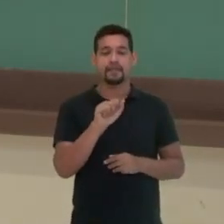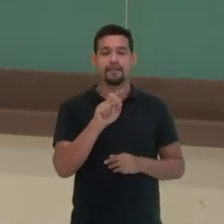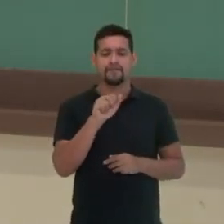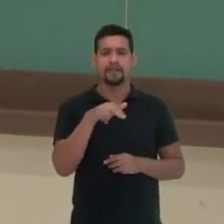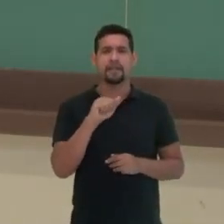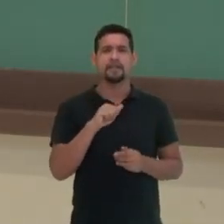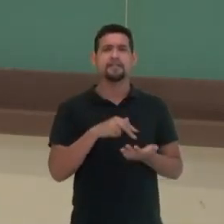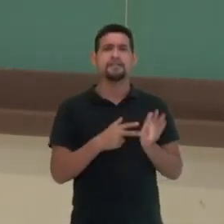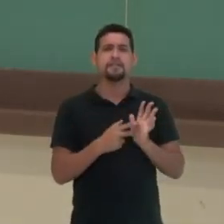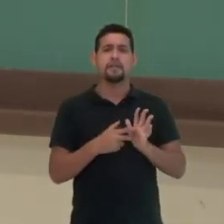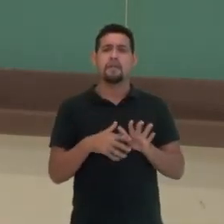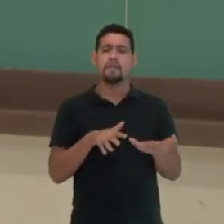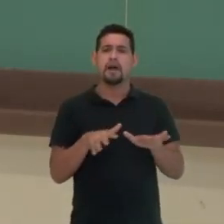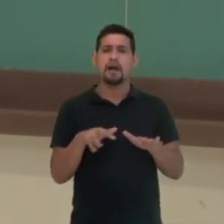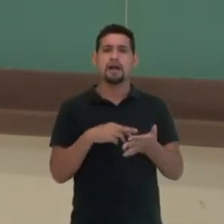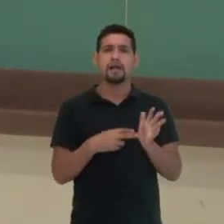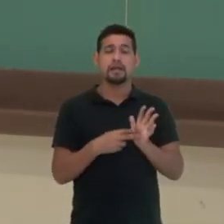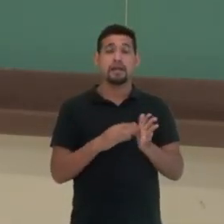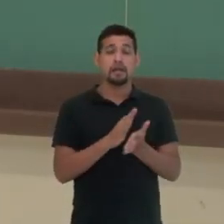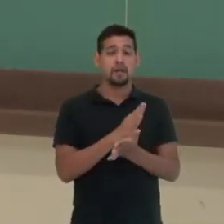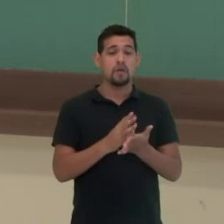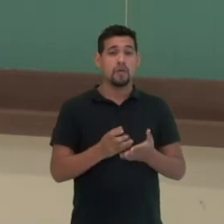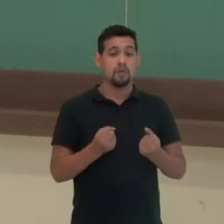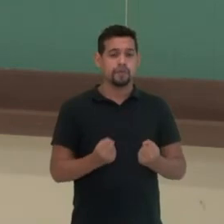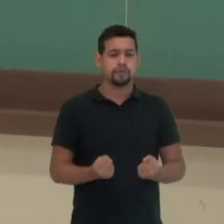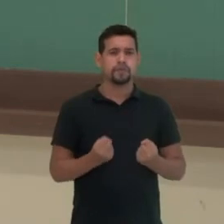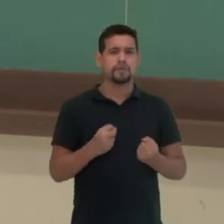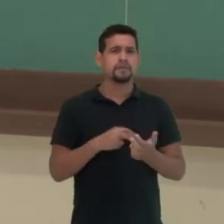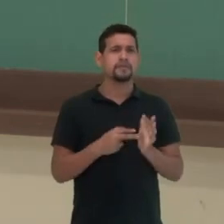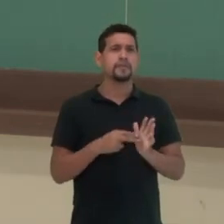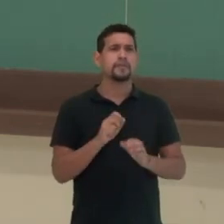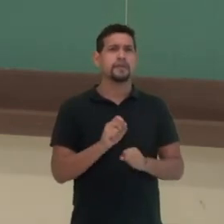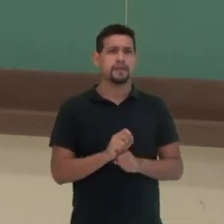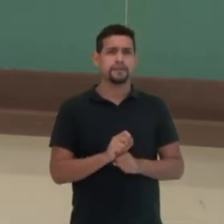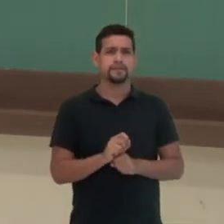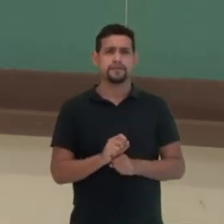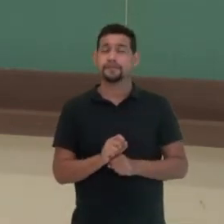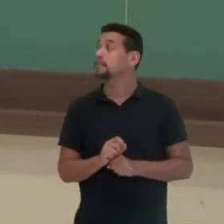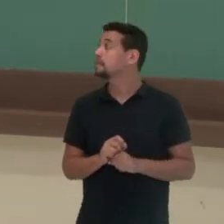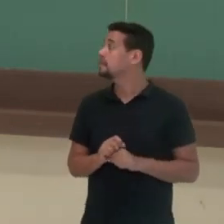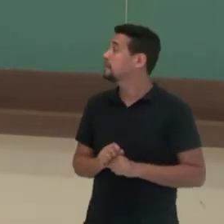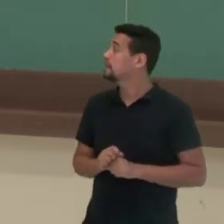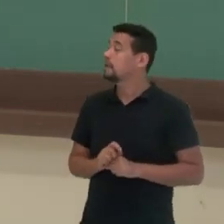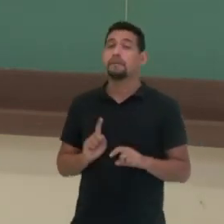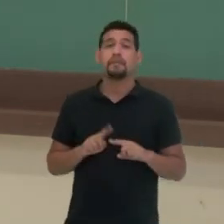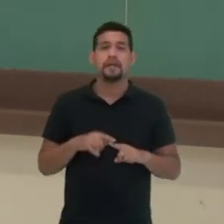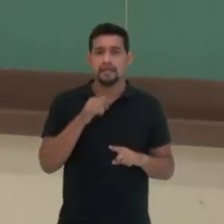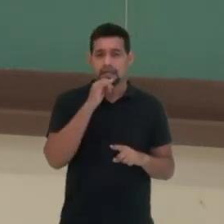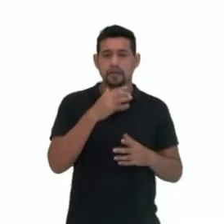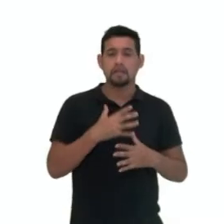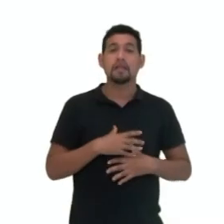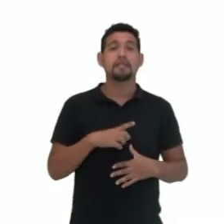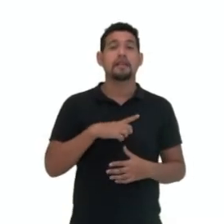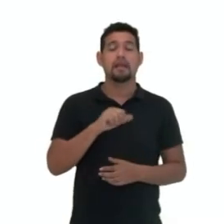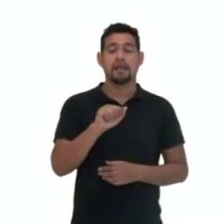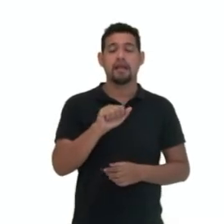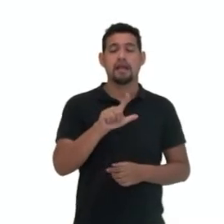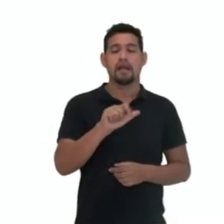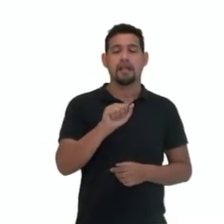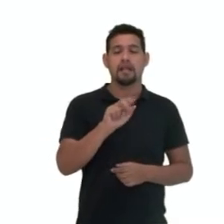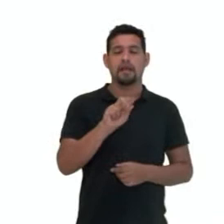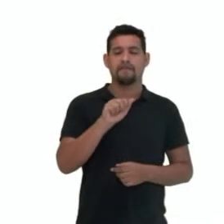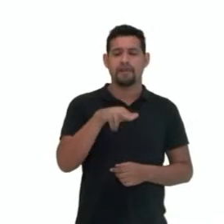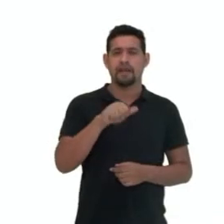que pode girar em torno de um ponto de apoio, que é o polo. Em nosso corpo existem alavancas, que são as